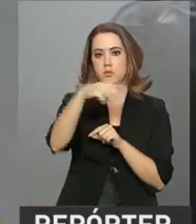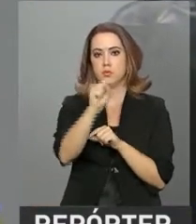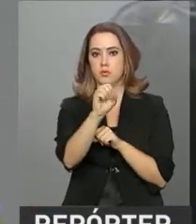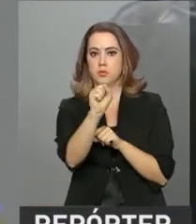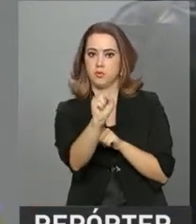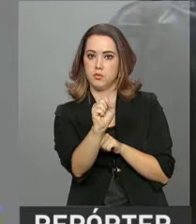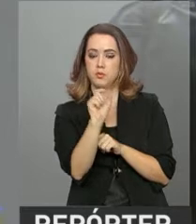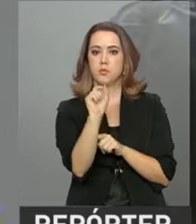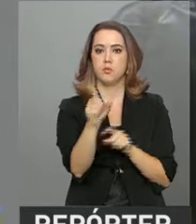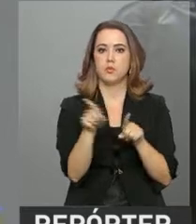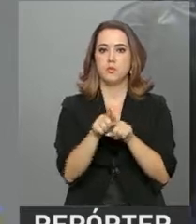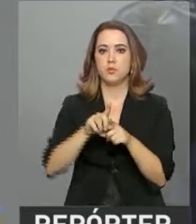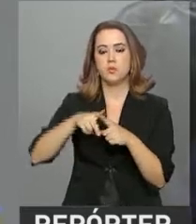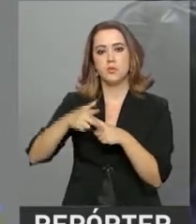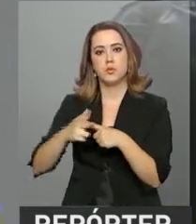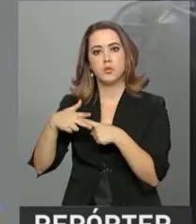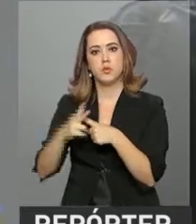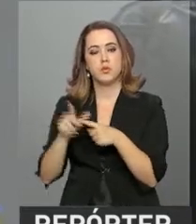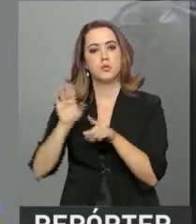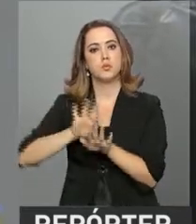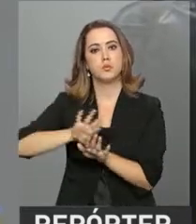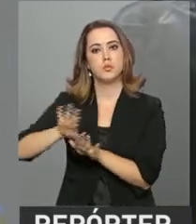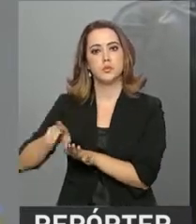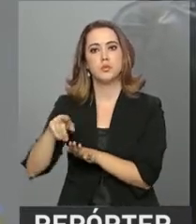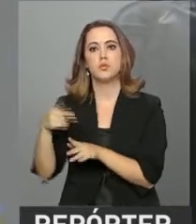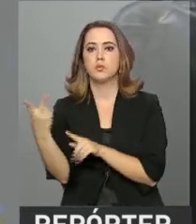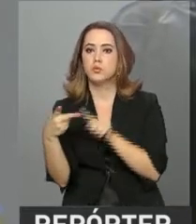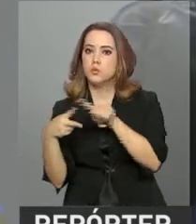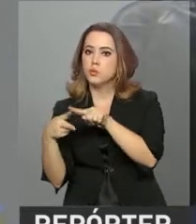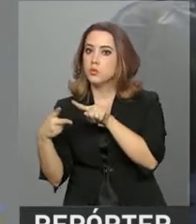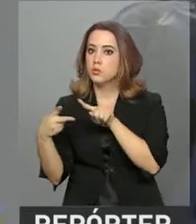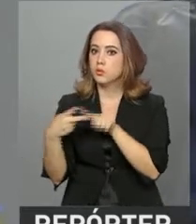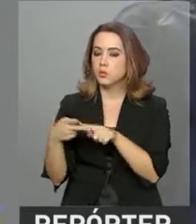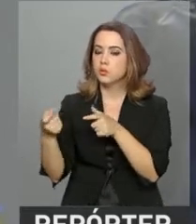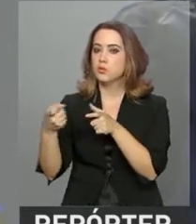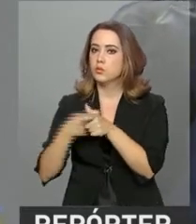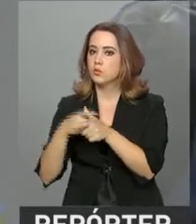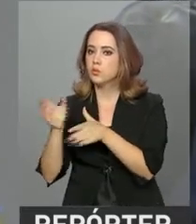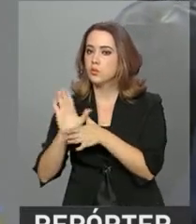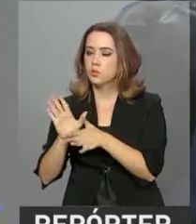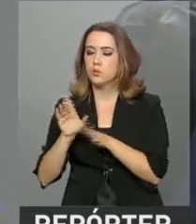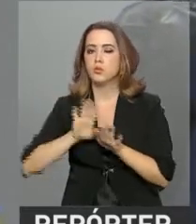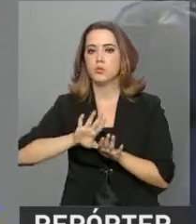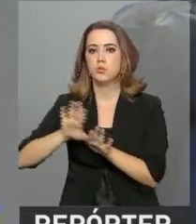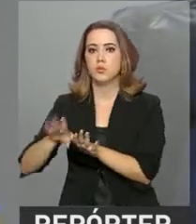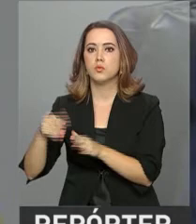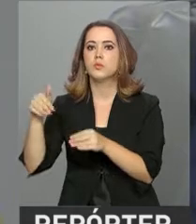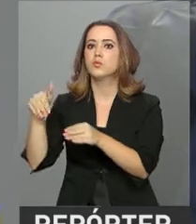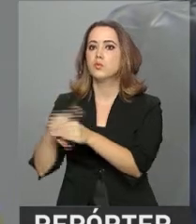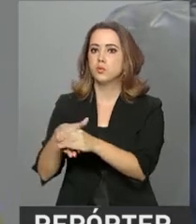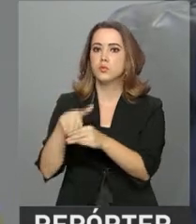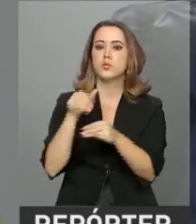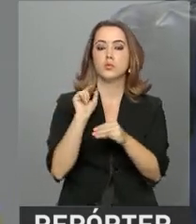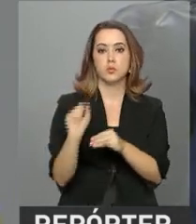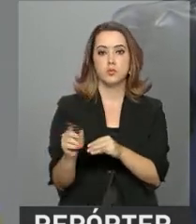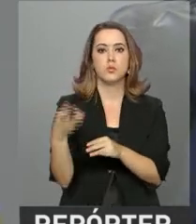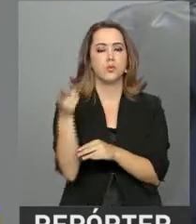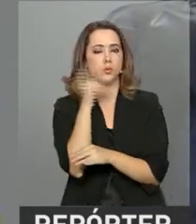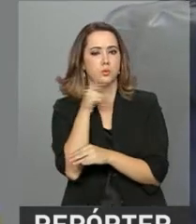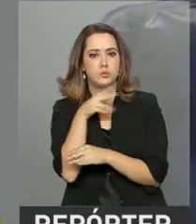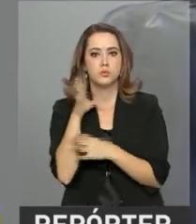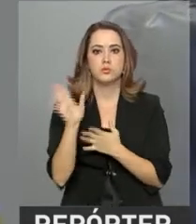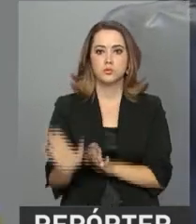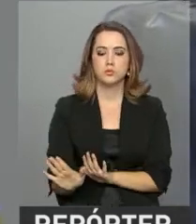ajuste fiscal dos estados integral, com as duas contrapartidas integralmente, votando-se isso o mais rápido